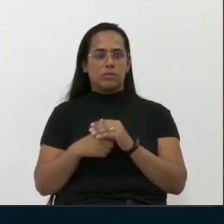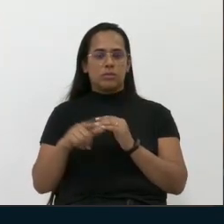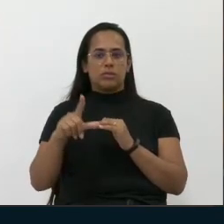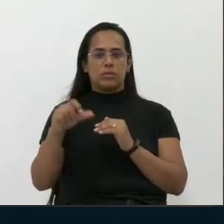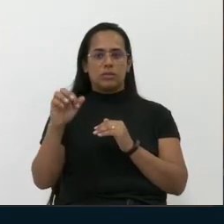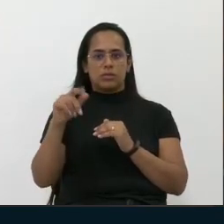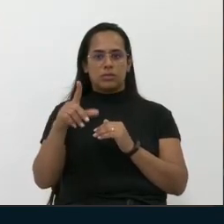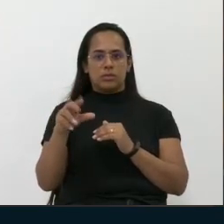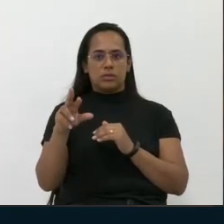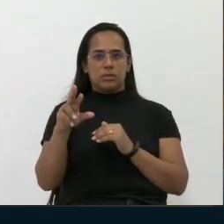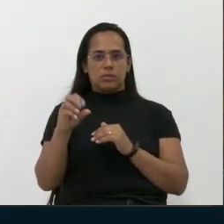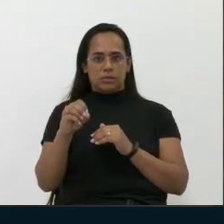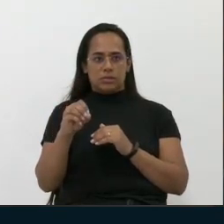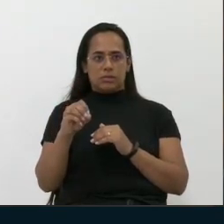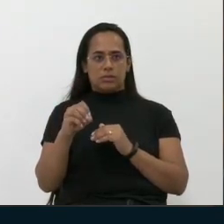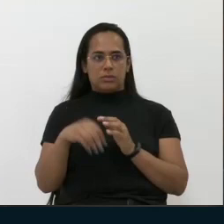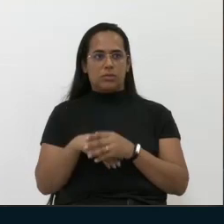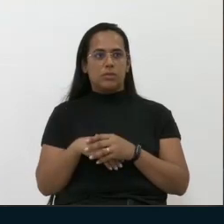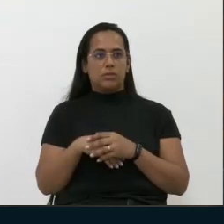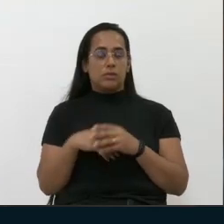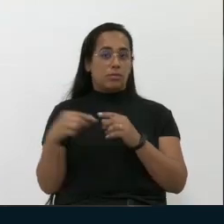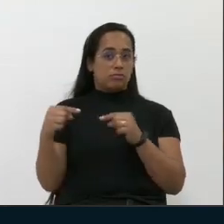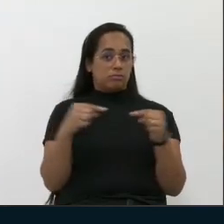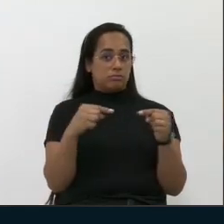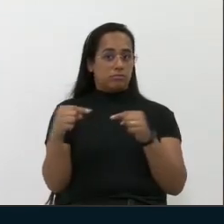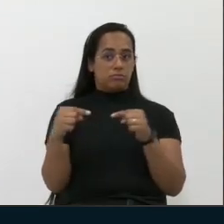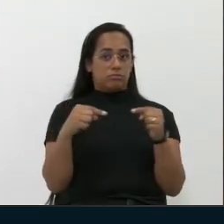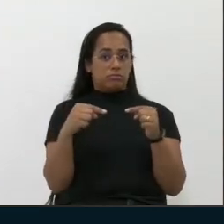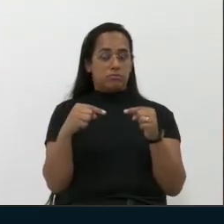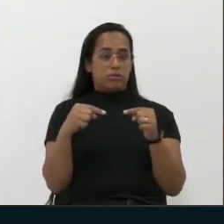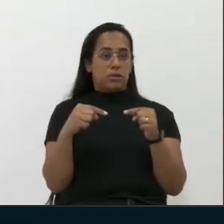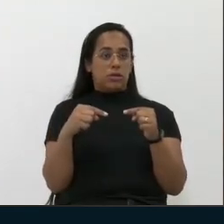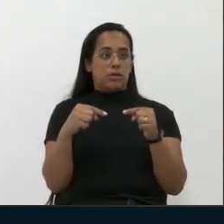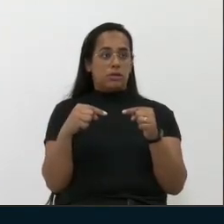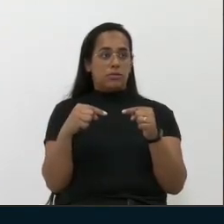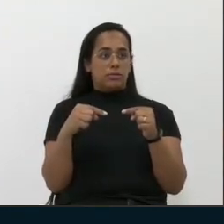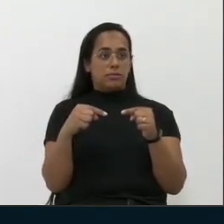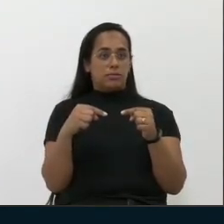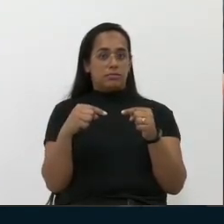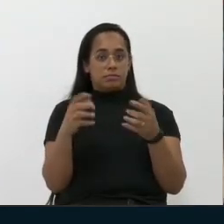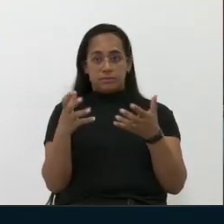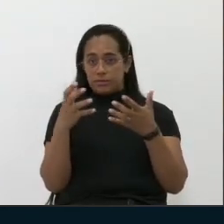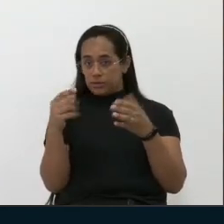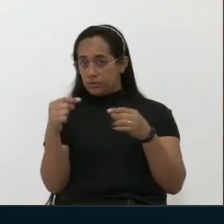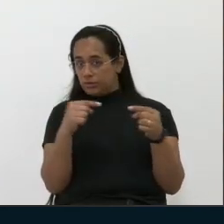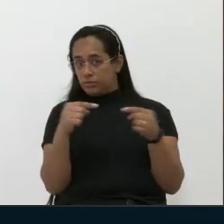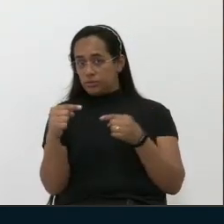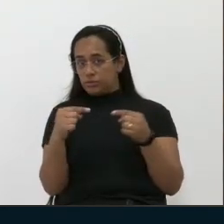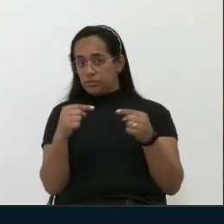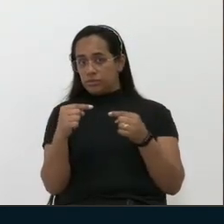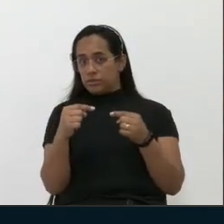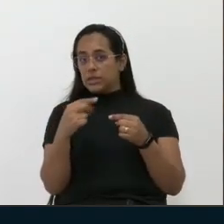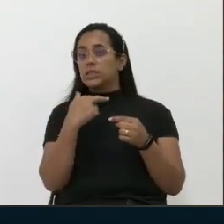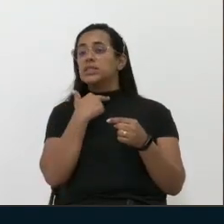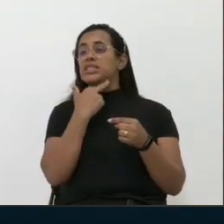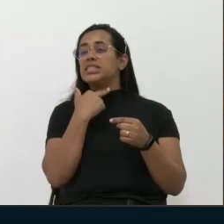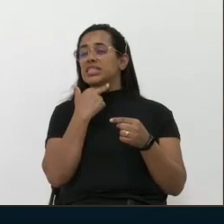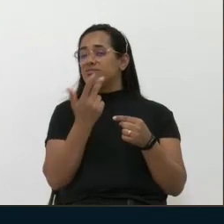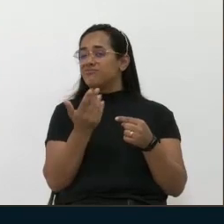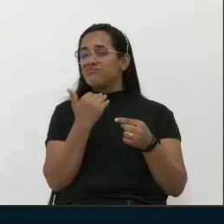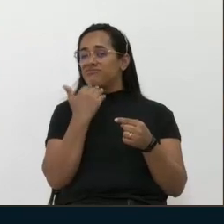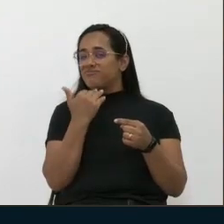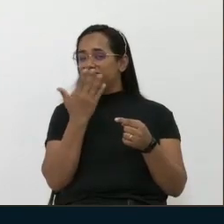discutir, vereador Edmilson Souza. Discutir? Tá rouco, né, vereador? Final de semana